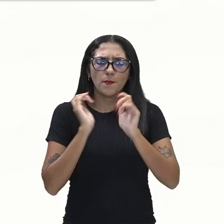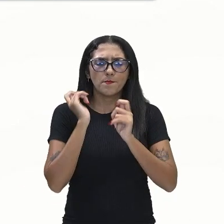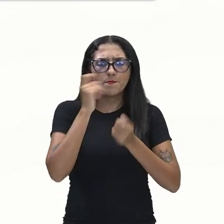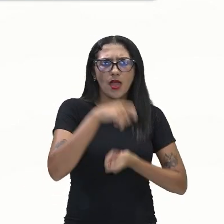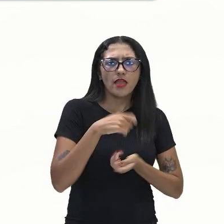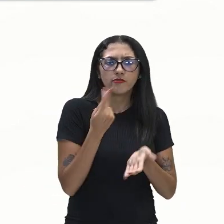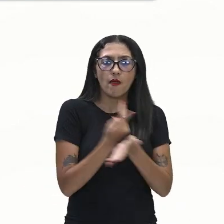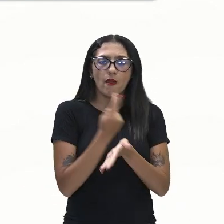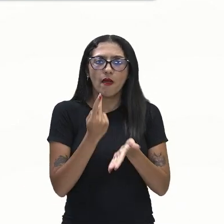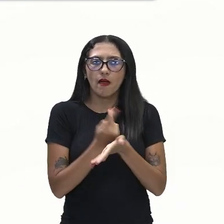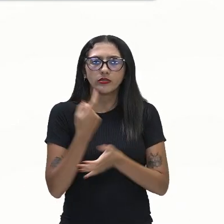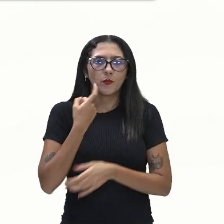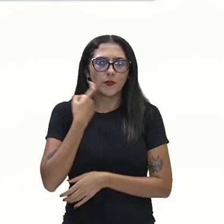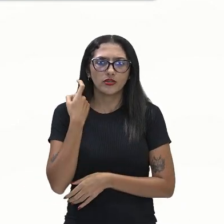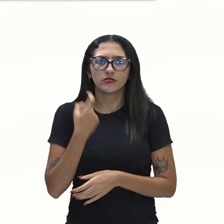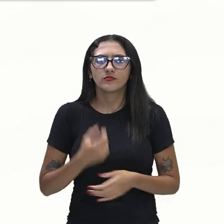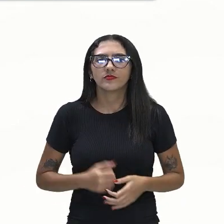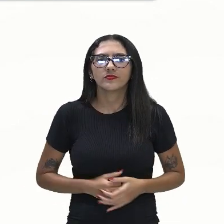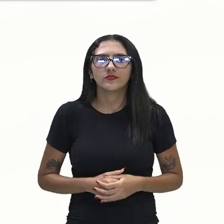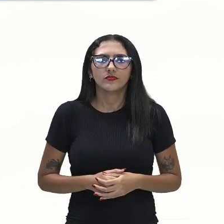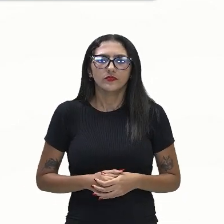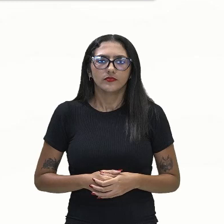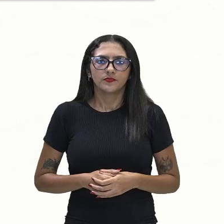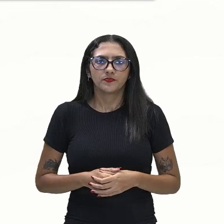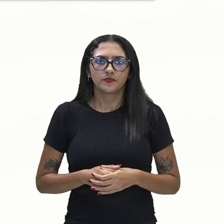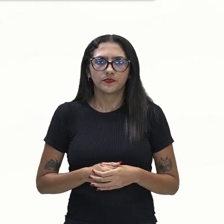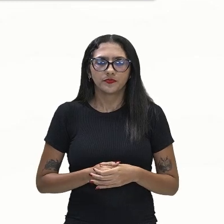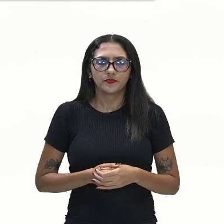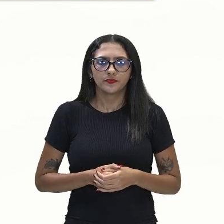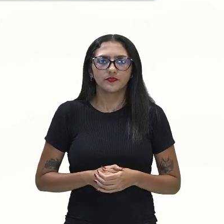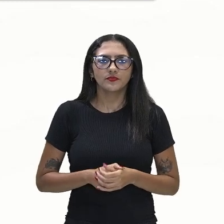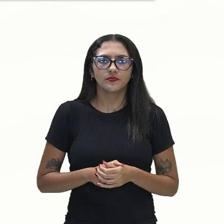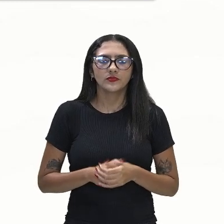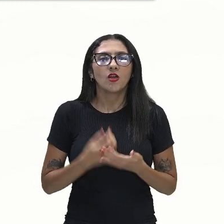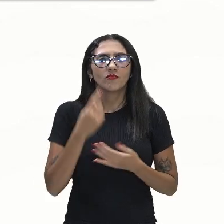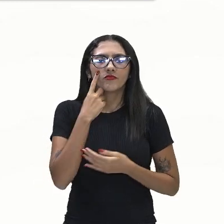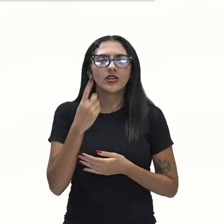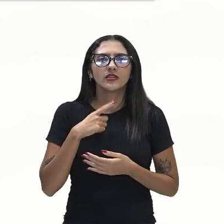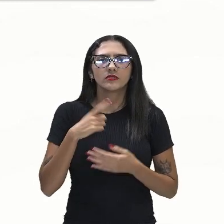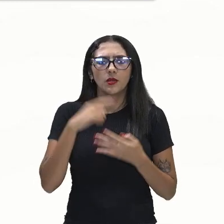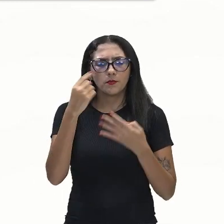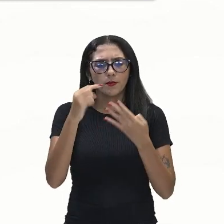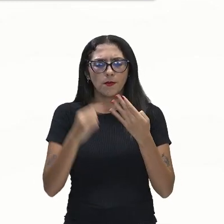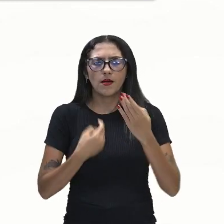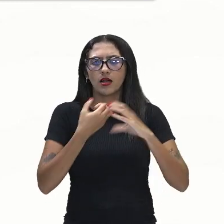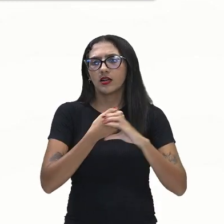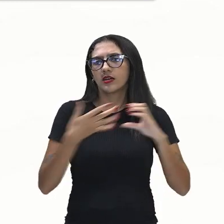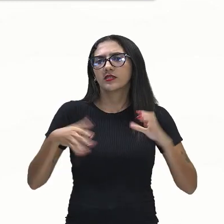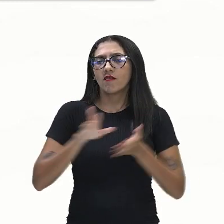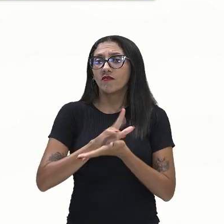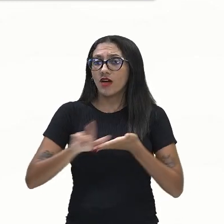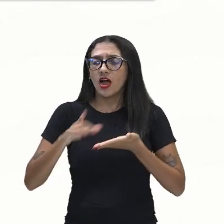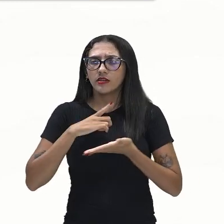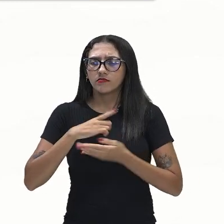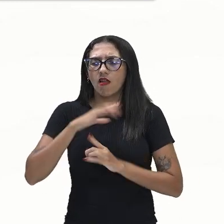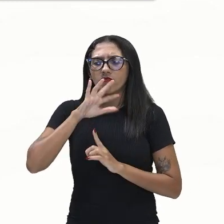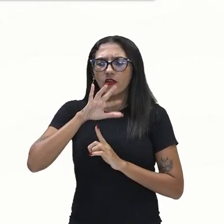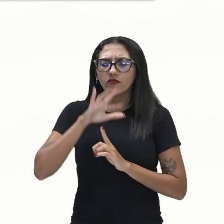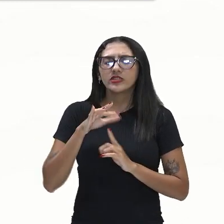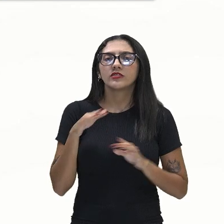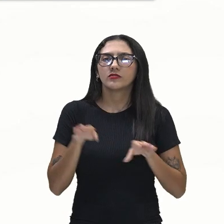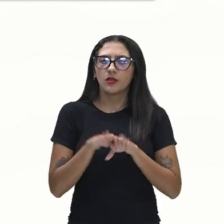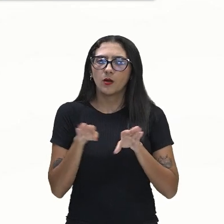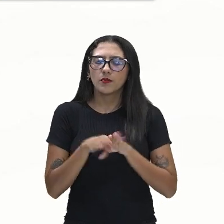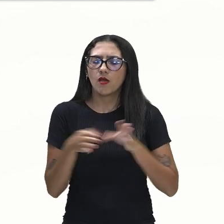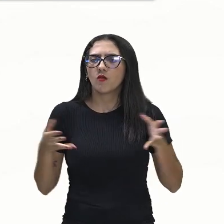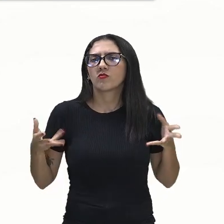Tá? Nós temos ali todos esses fatores que estão influenciando muito a qualidade